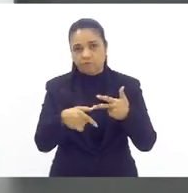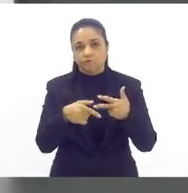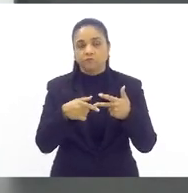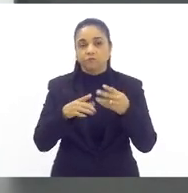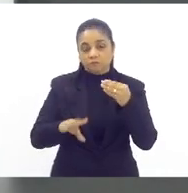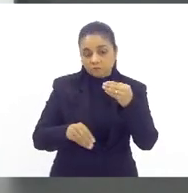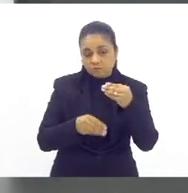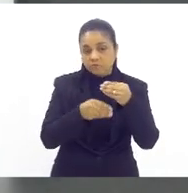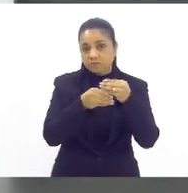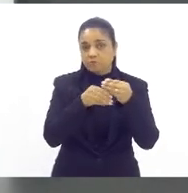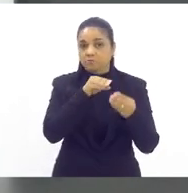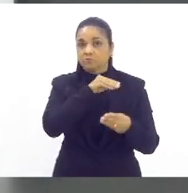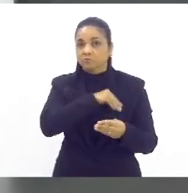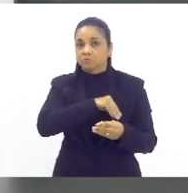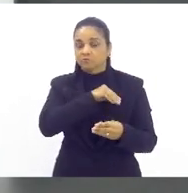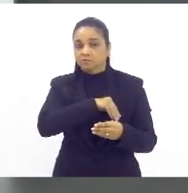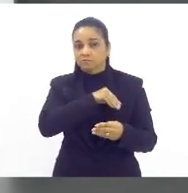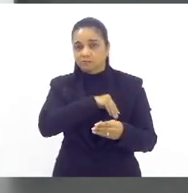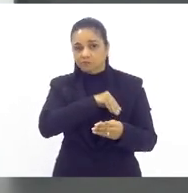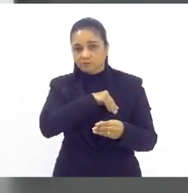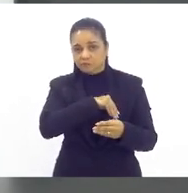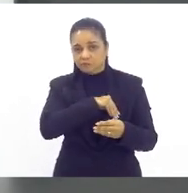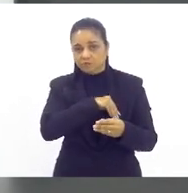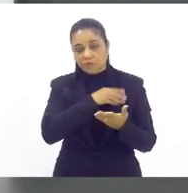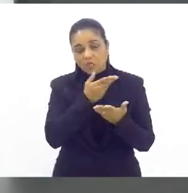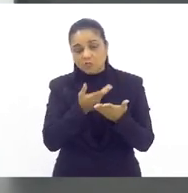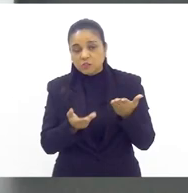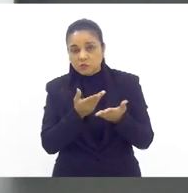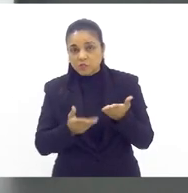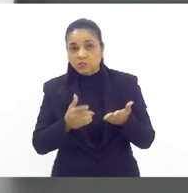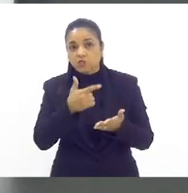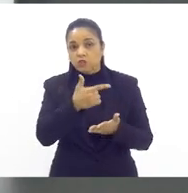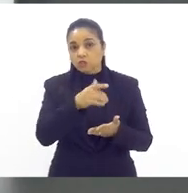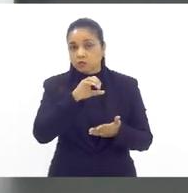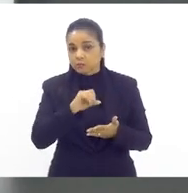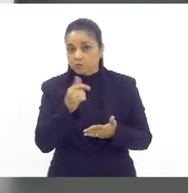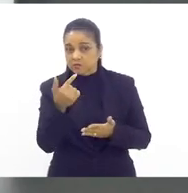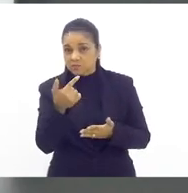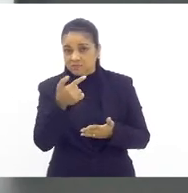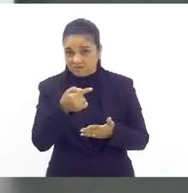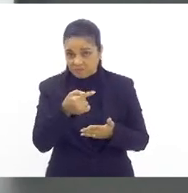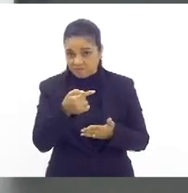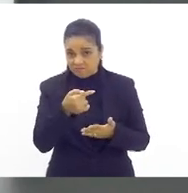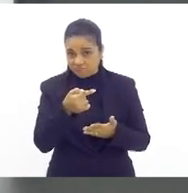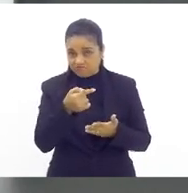recomposição salarial das perdas de 2017 para cá